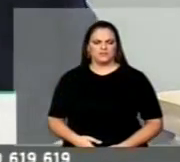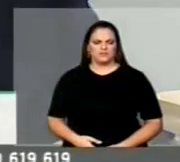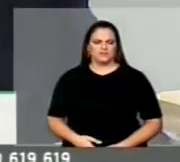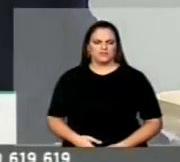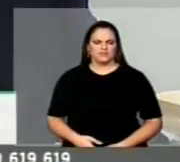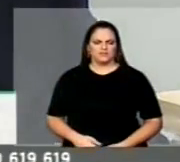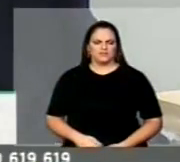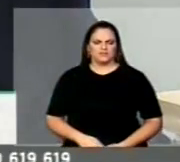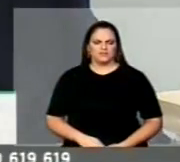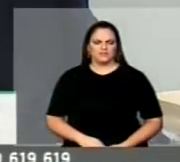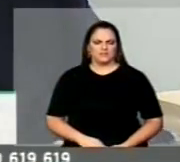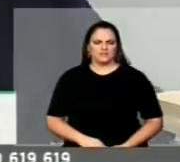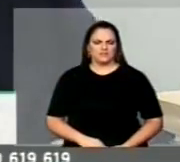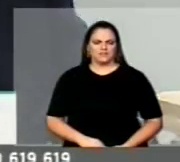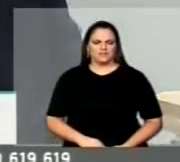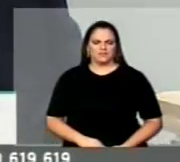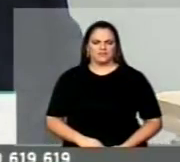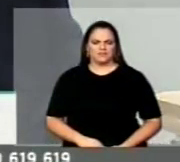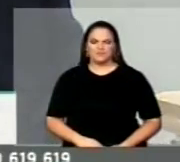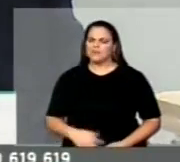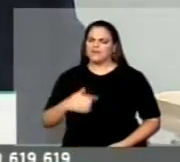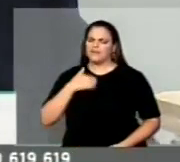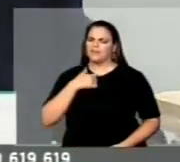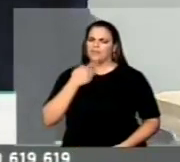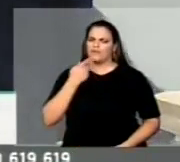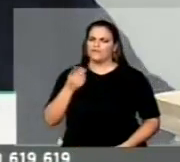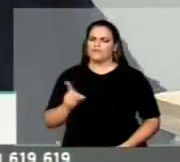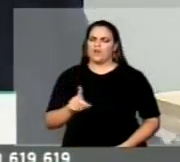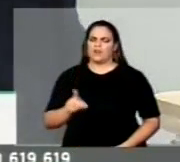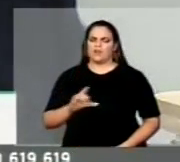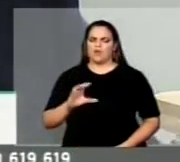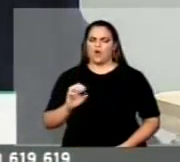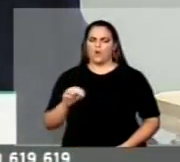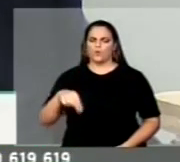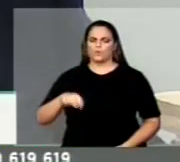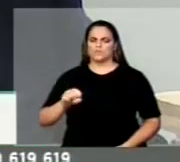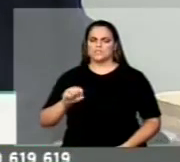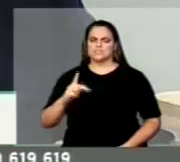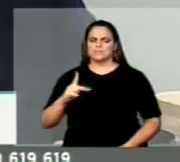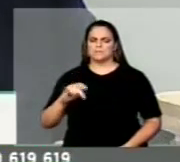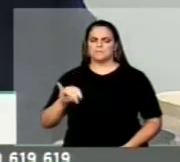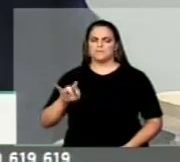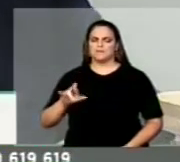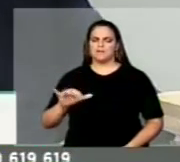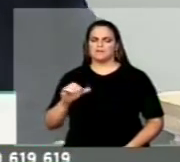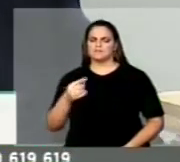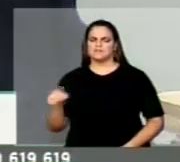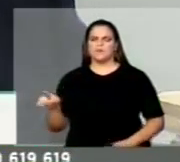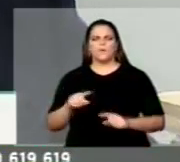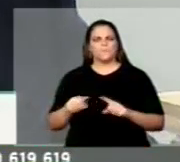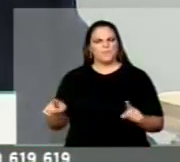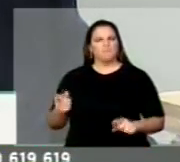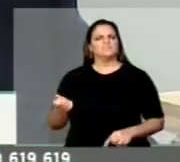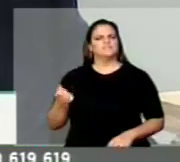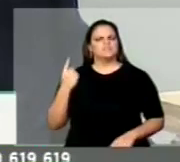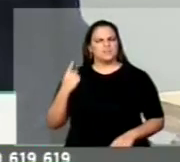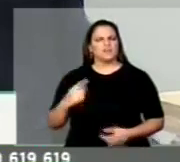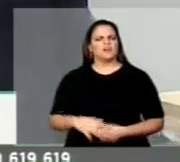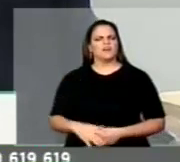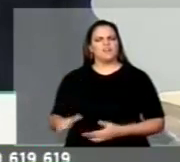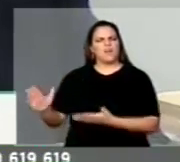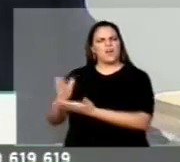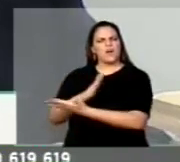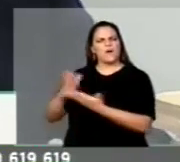Então, quando eu falo que tem conspiração, eu não falo que tem conspiração. Eu apenas estranho a seletividade e a celeridade de alguns fatos. E eu